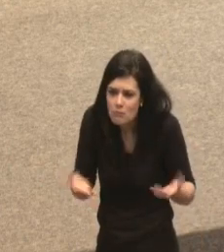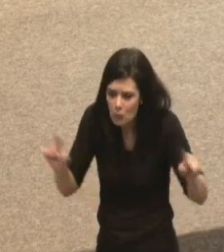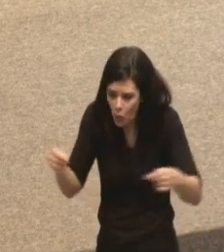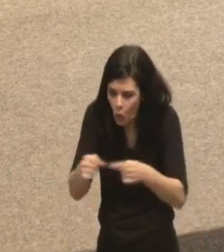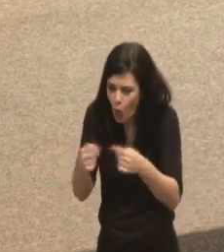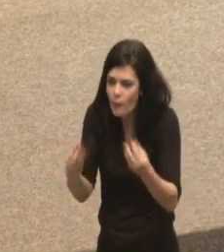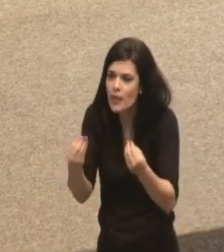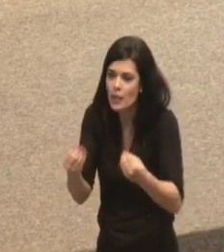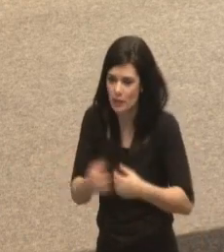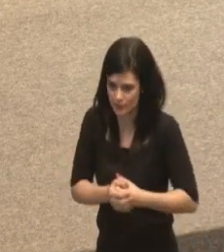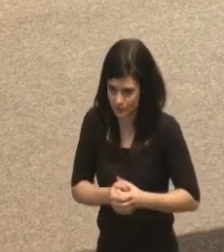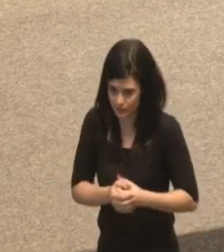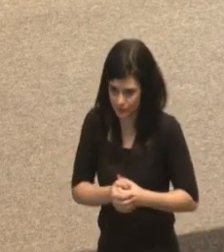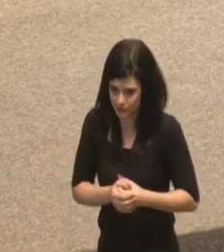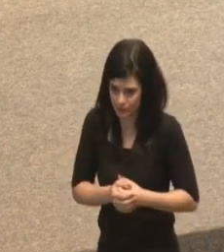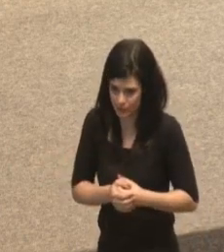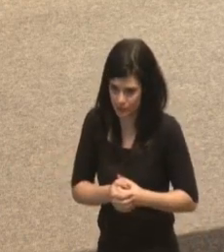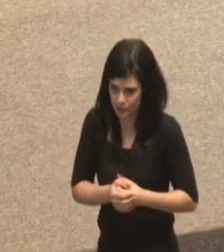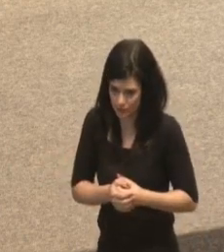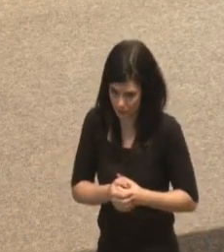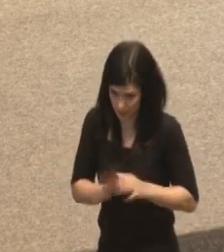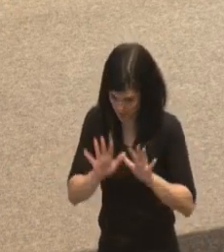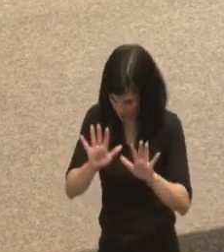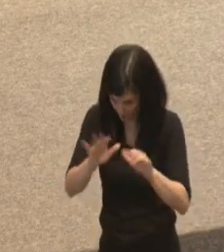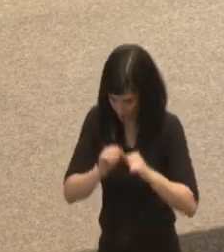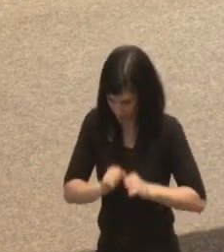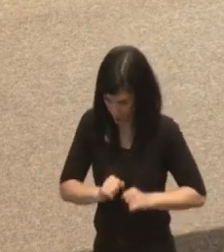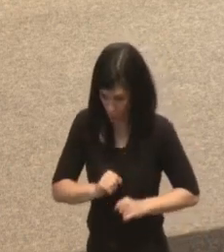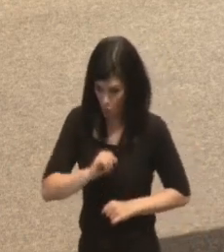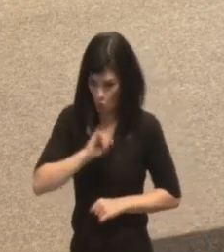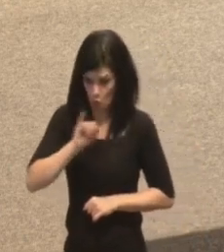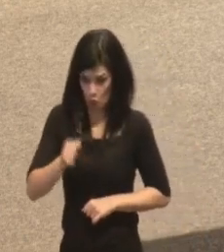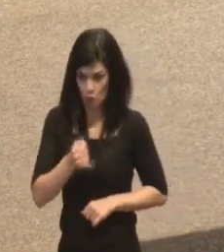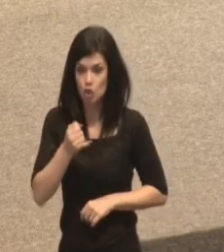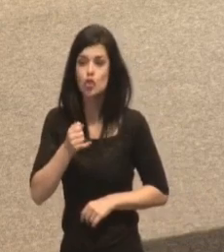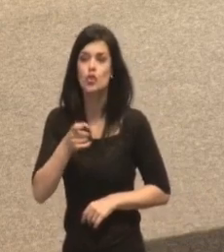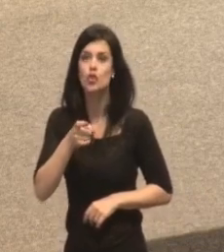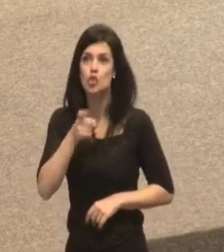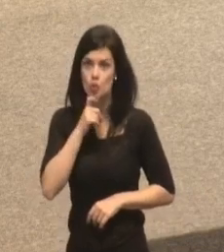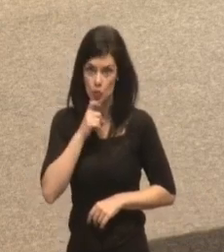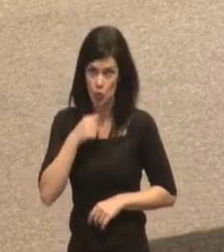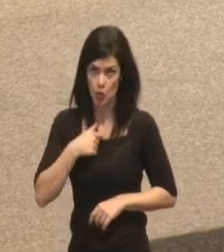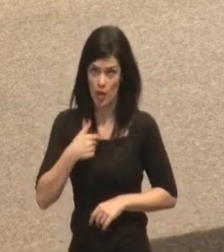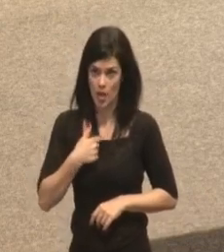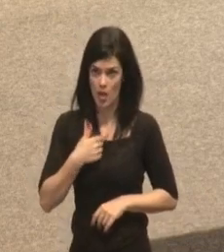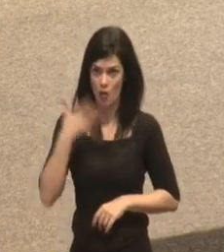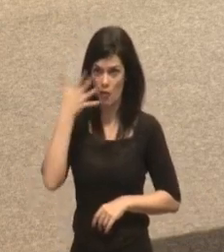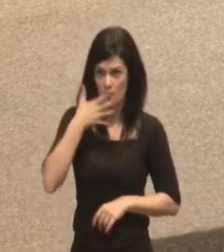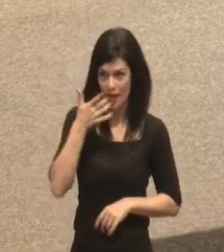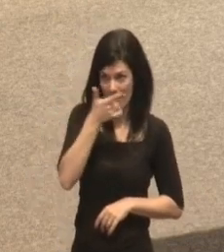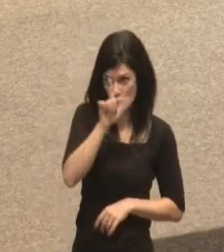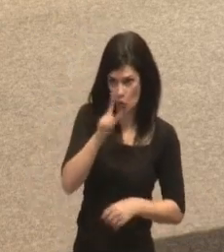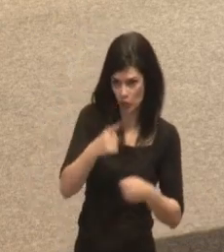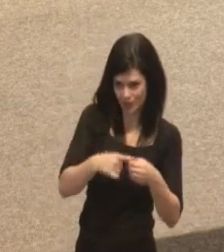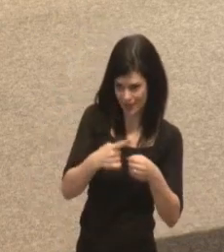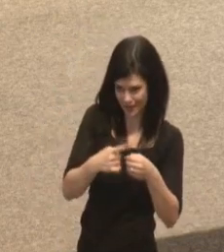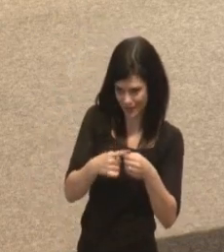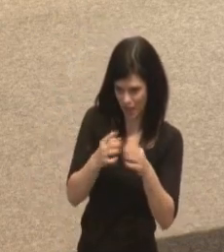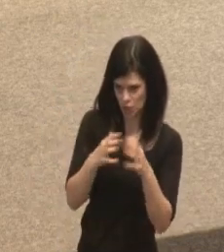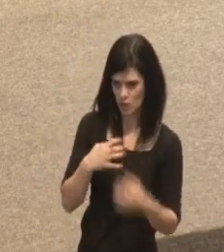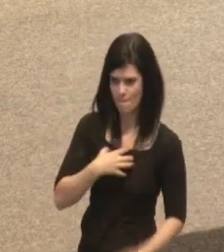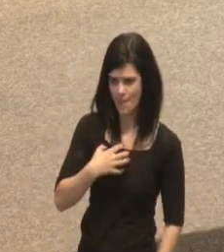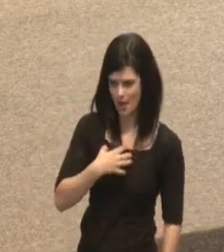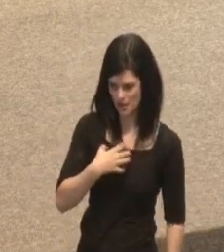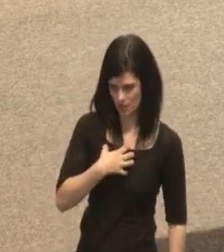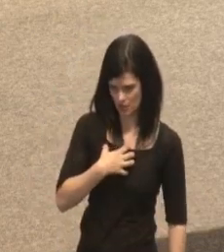Julho eu fui pregar em Itapetinga, outra cidade lá da Bahia. O avião foi a Ilhéus e alguém da igreja foi me buscar